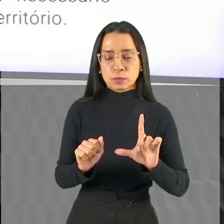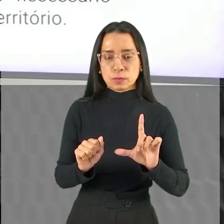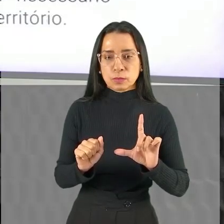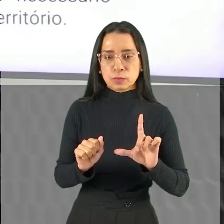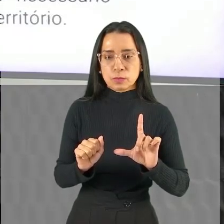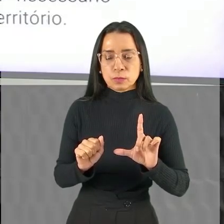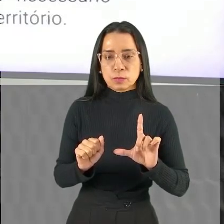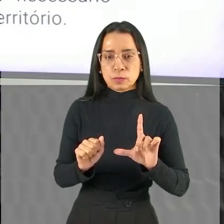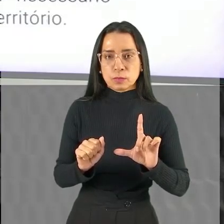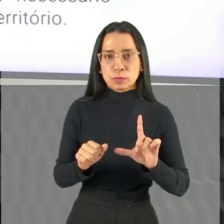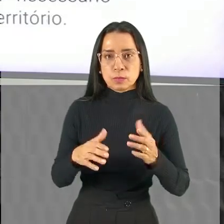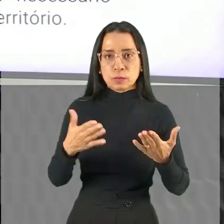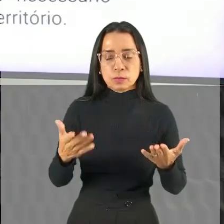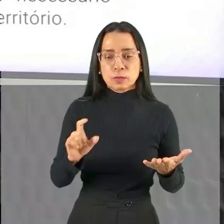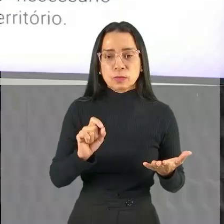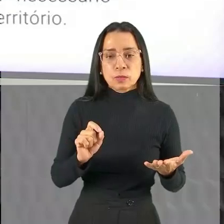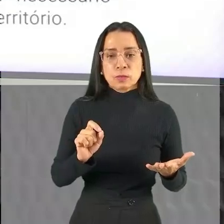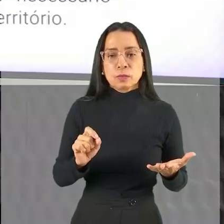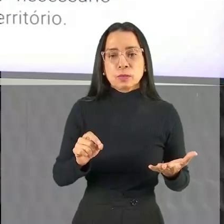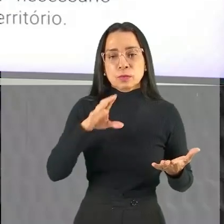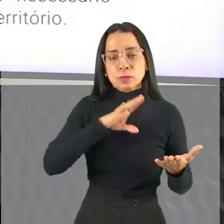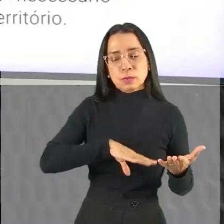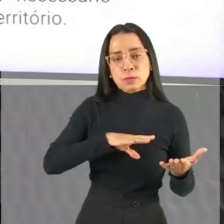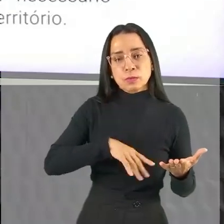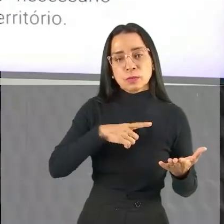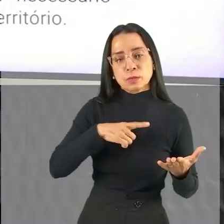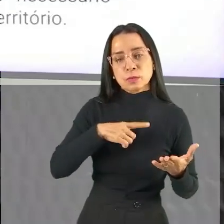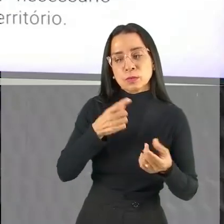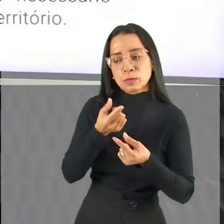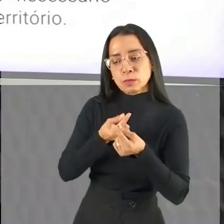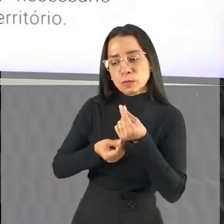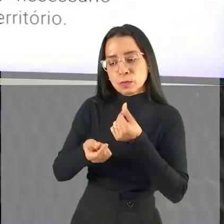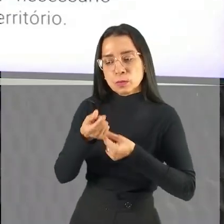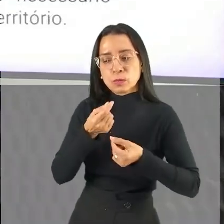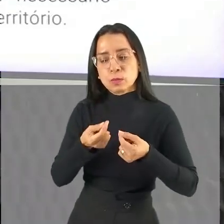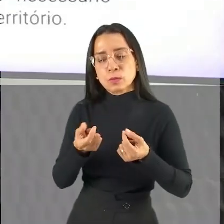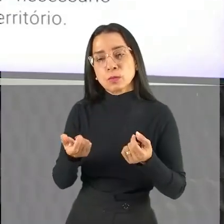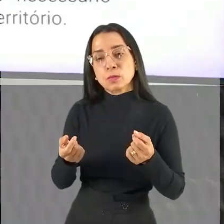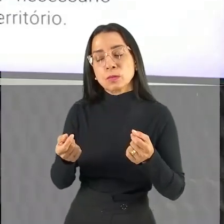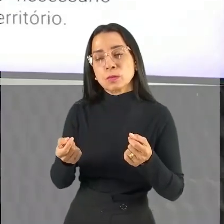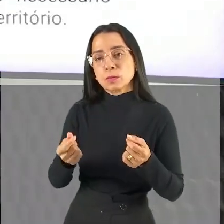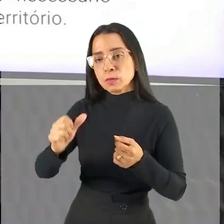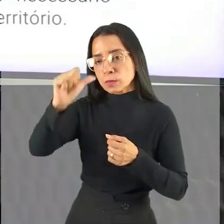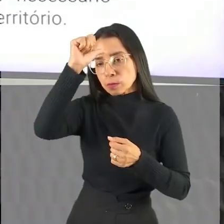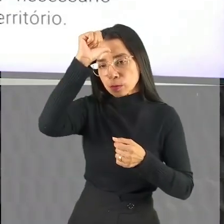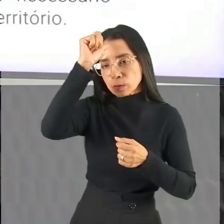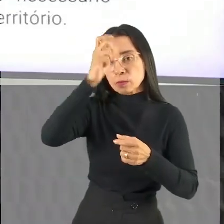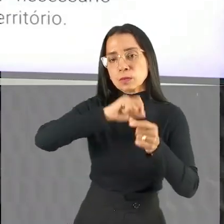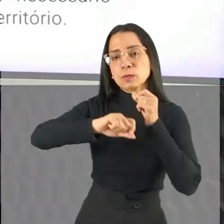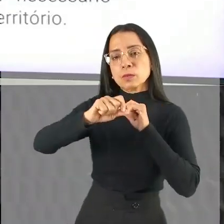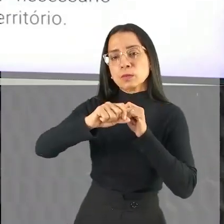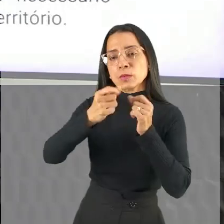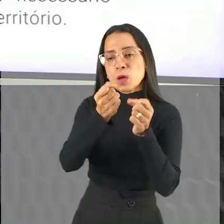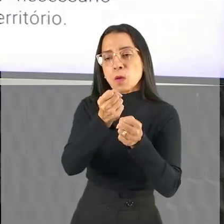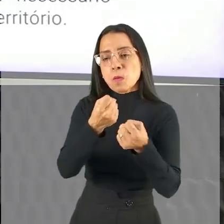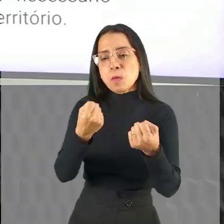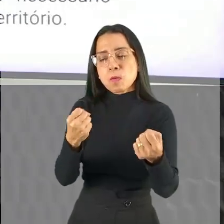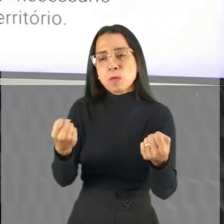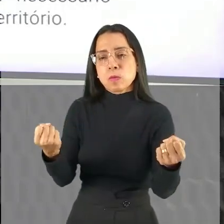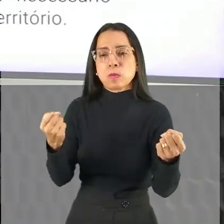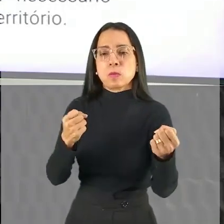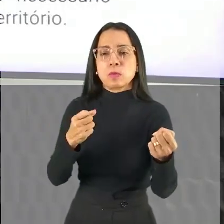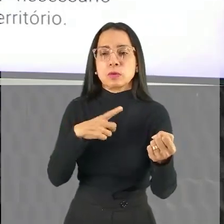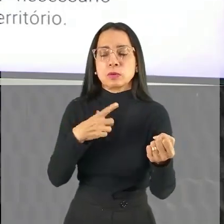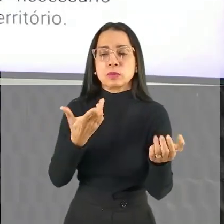retorno financeiro. Gente, Portugal ele tinha um comércio com as Índias, e era um pujante esse comércio, trazia muitos